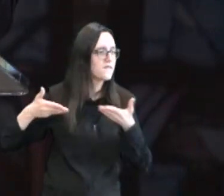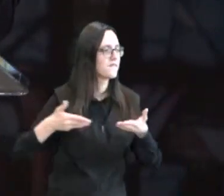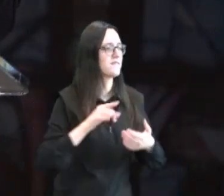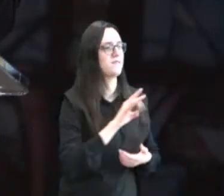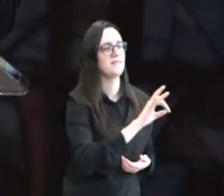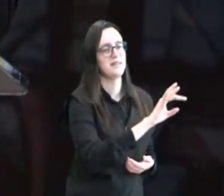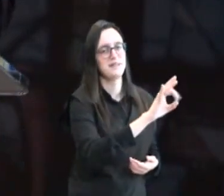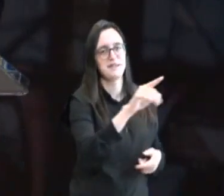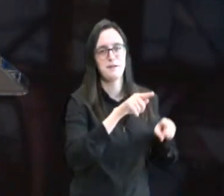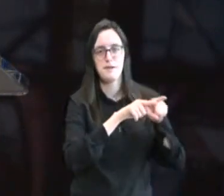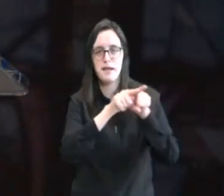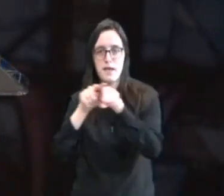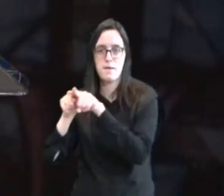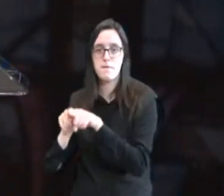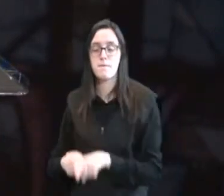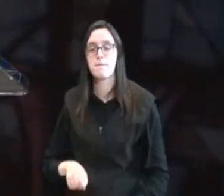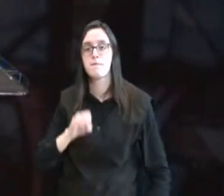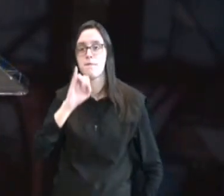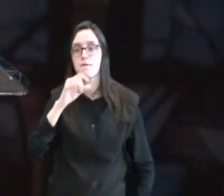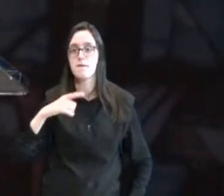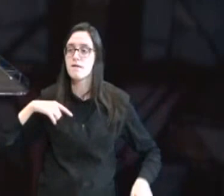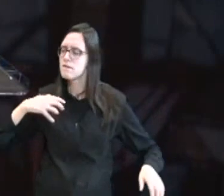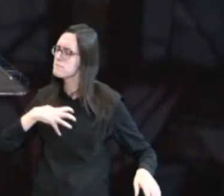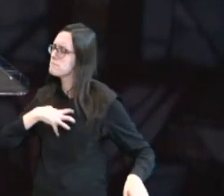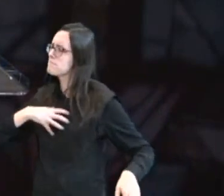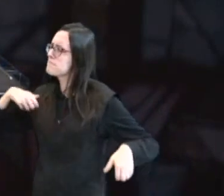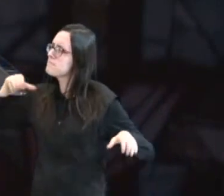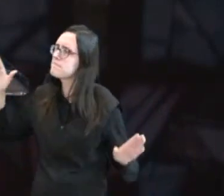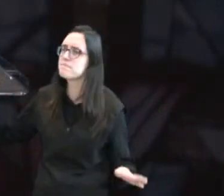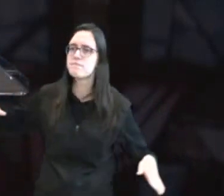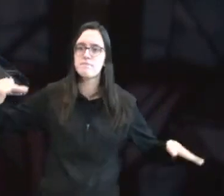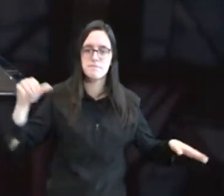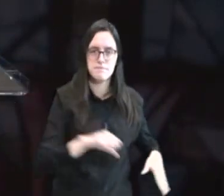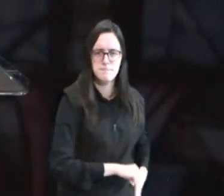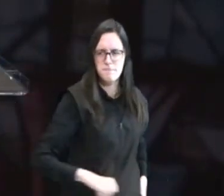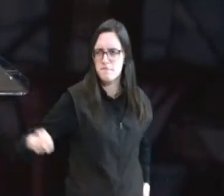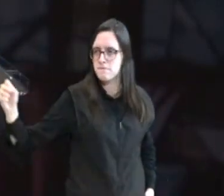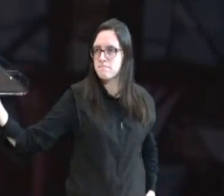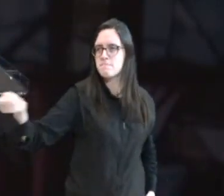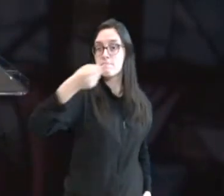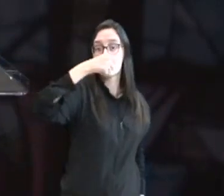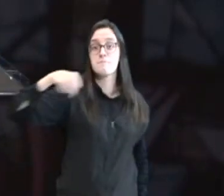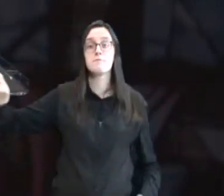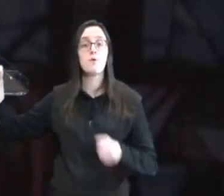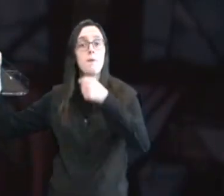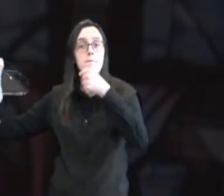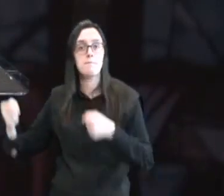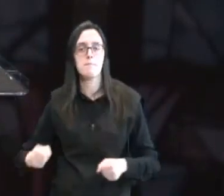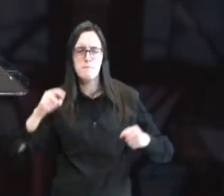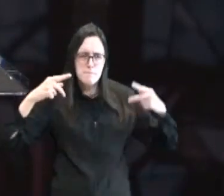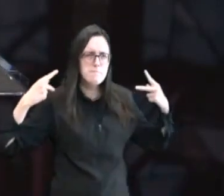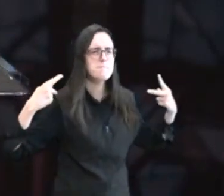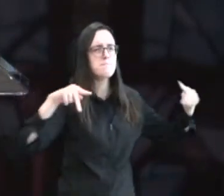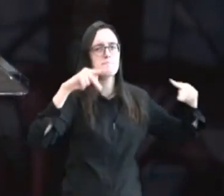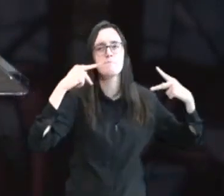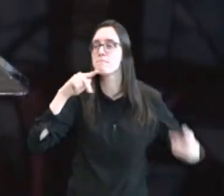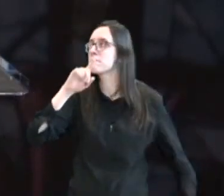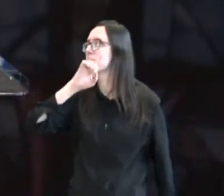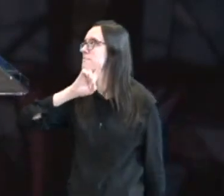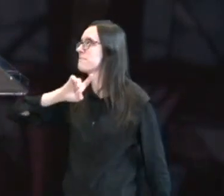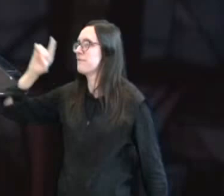irmão. Sinto o anjo passeando com sua espada de poder. É um mensageiro do